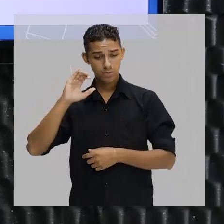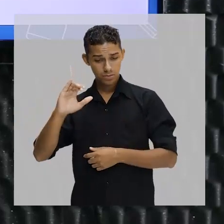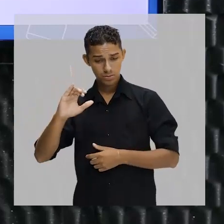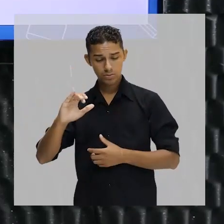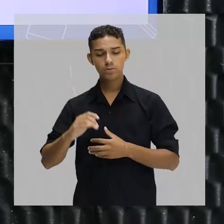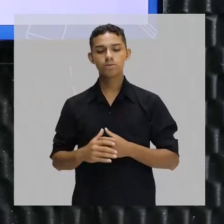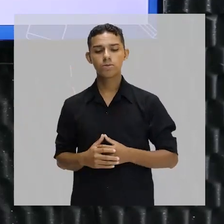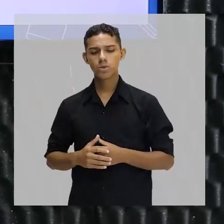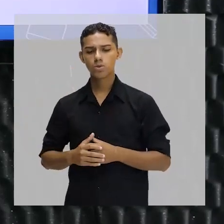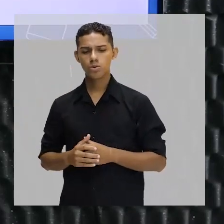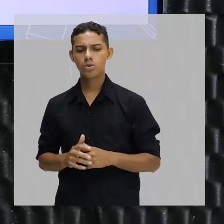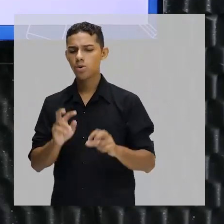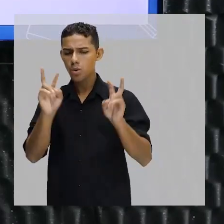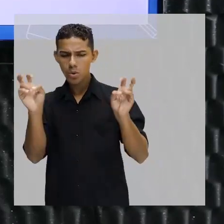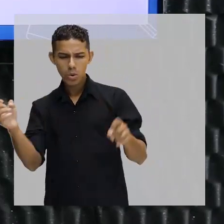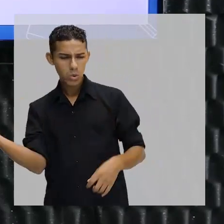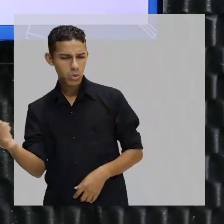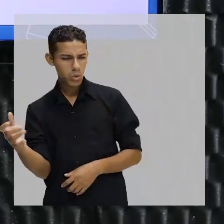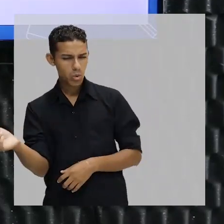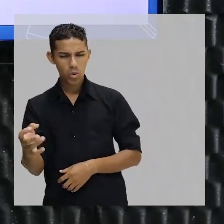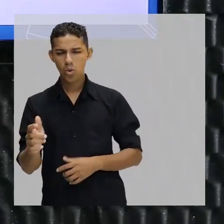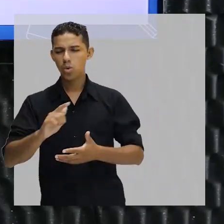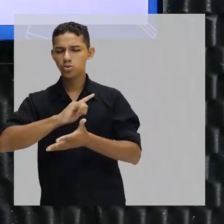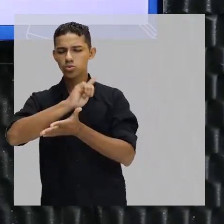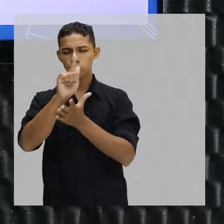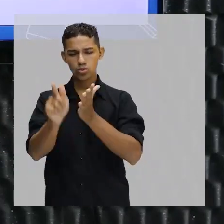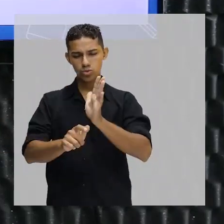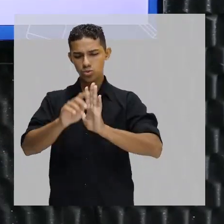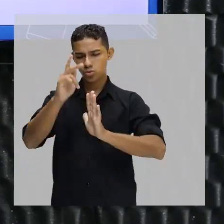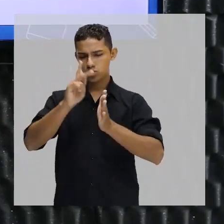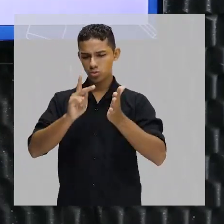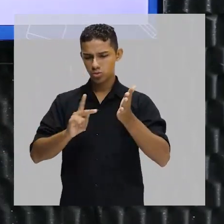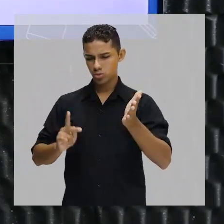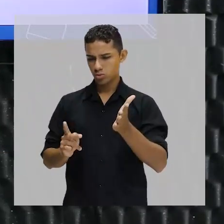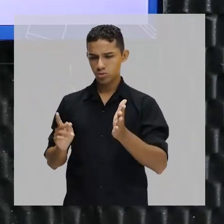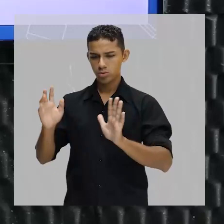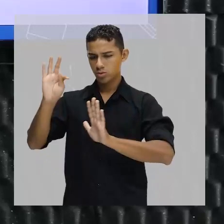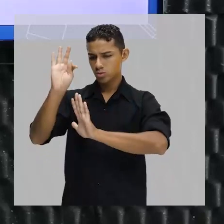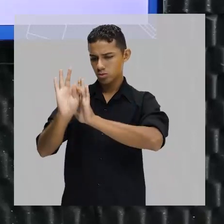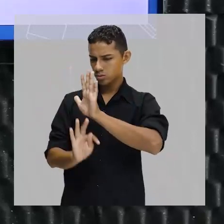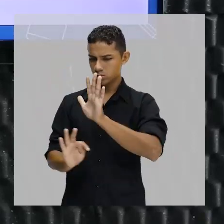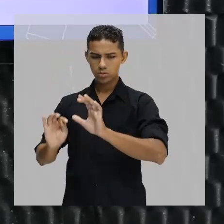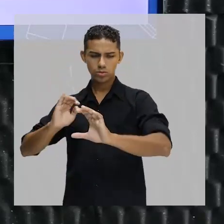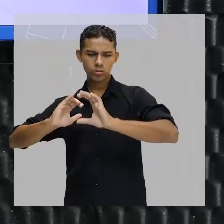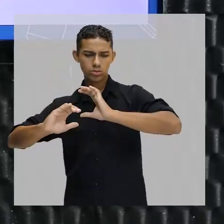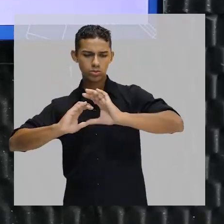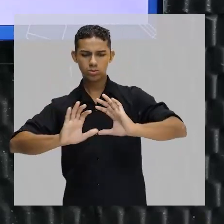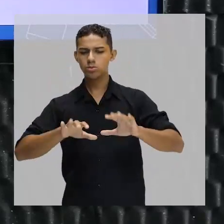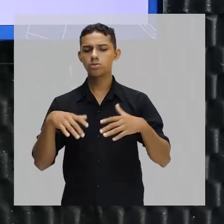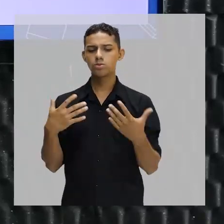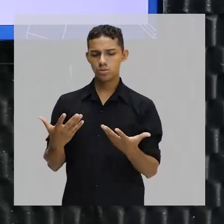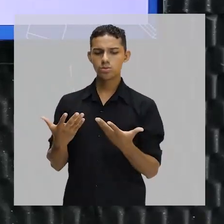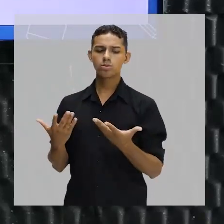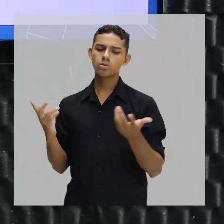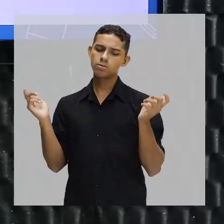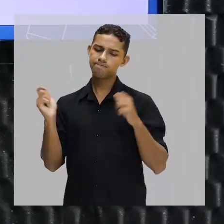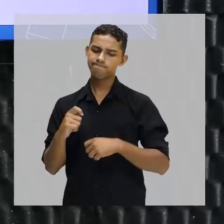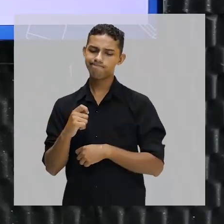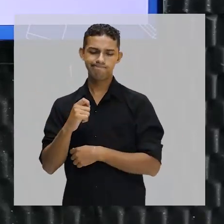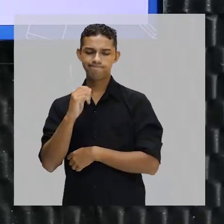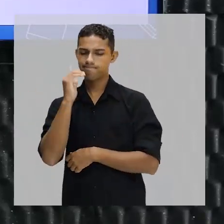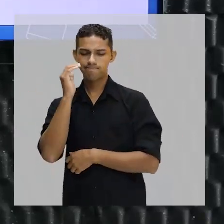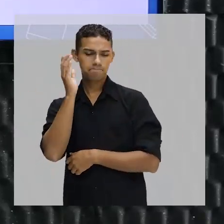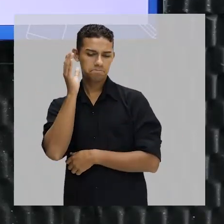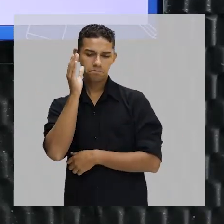inova o gênero poético ao vincular o texto em meios de comunicação, por qual geralmente os leitores são